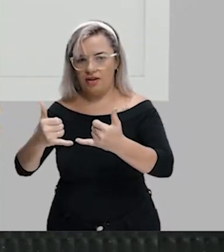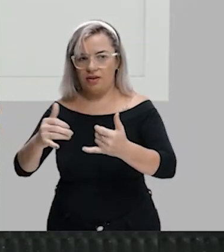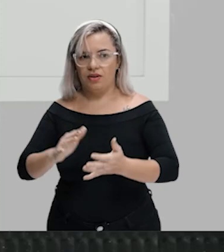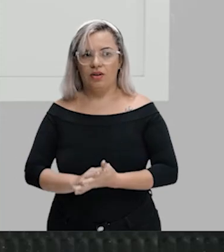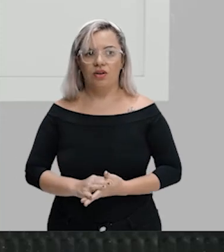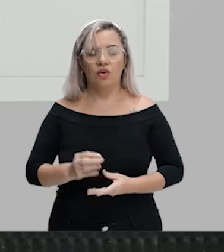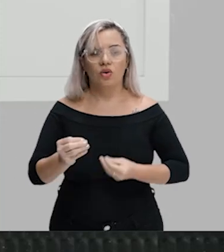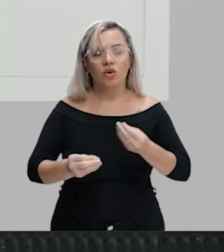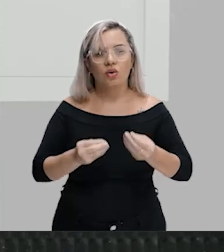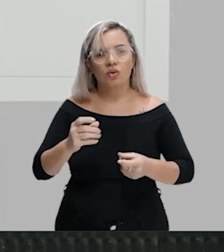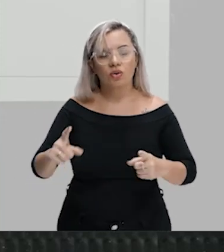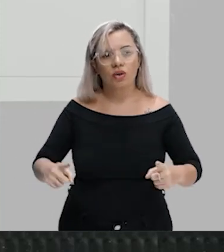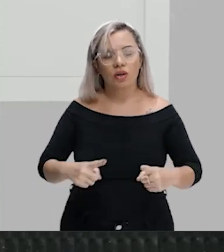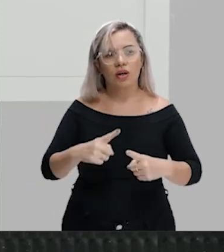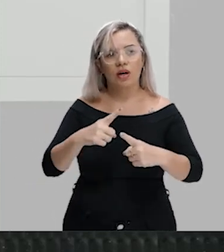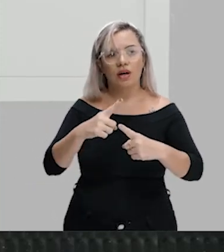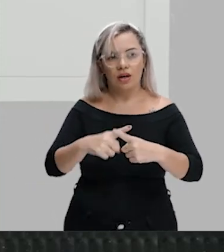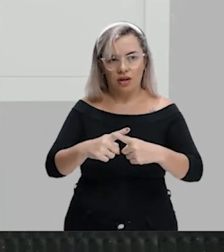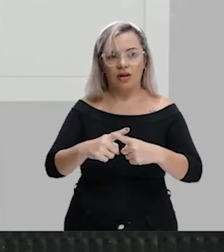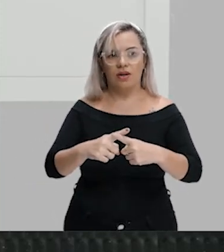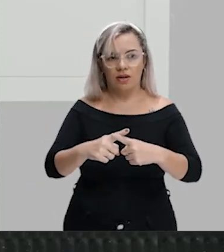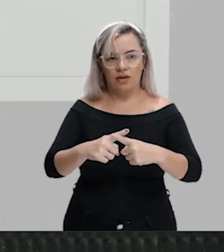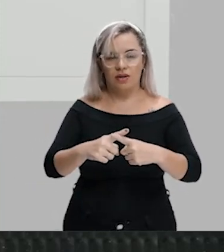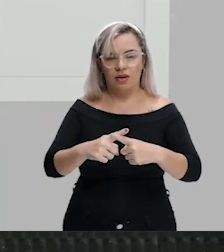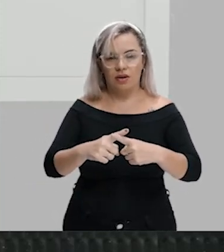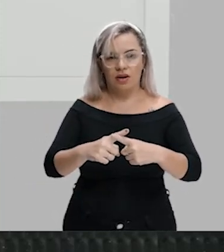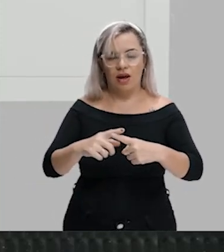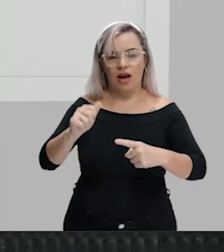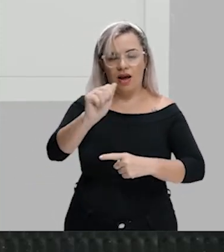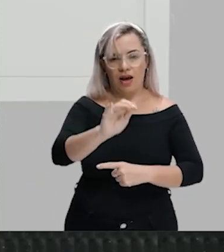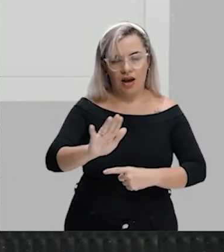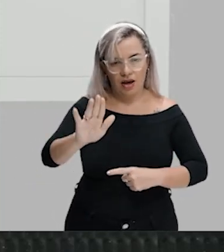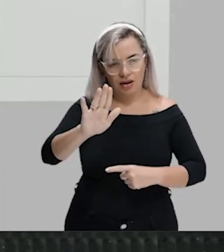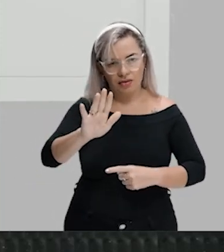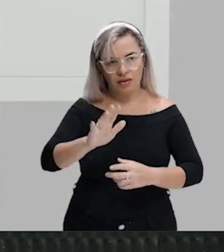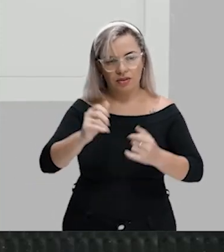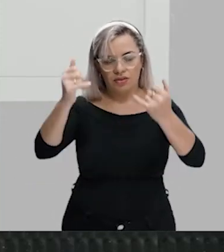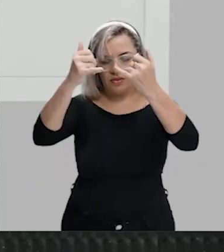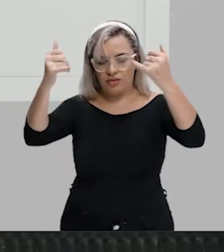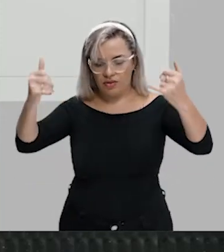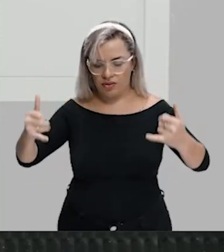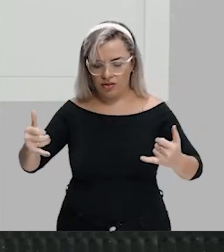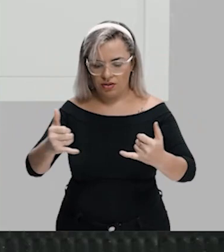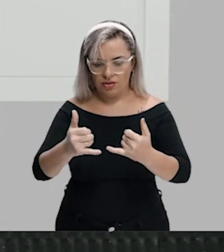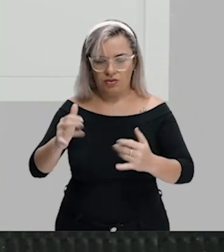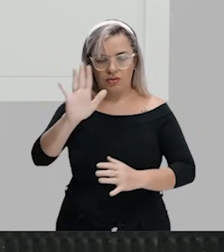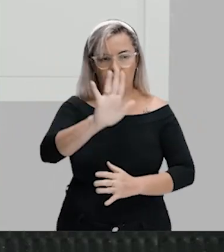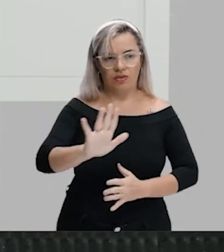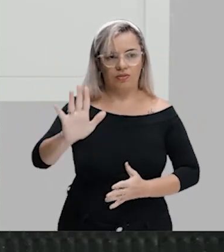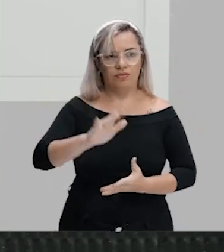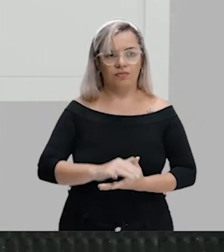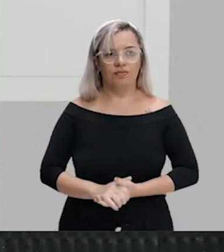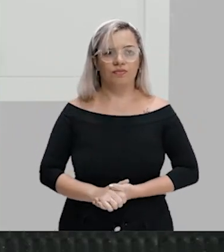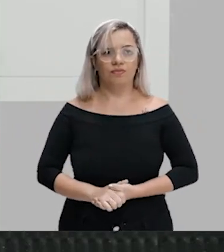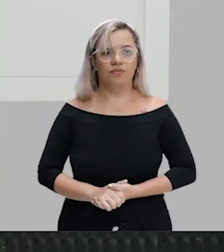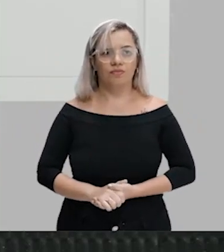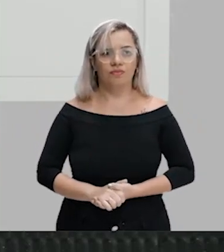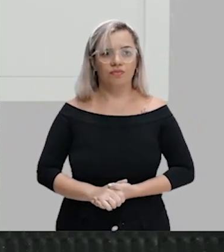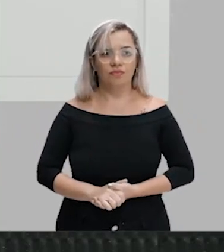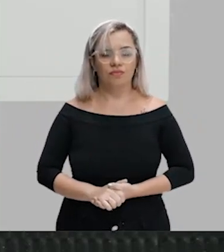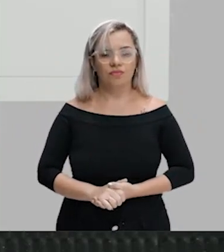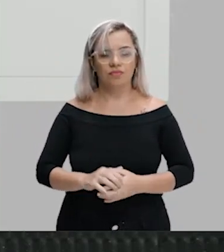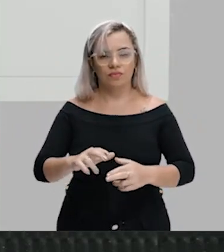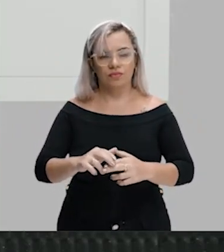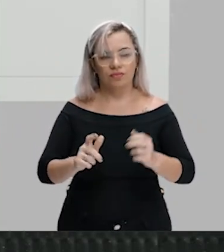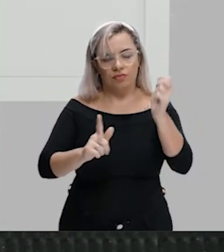ó, 0,4 menos 0,2 vai ser igual, vou colocar aqui de vermelho, a 0,2.